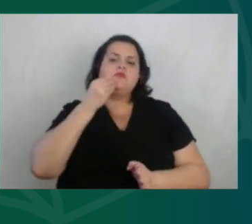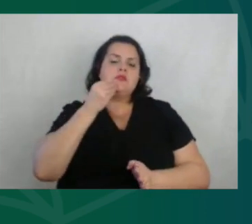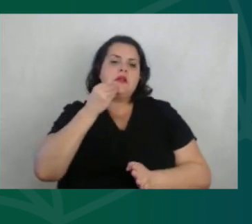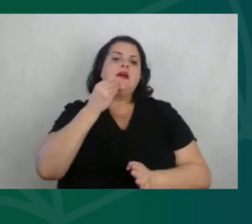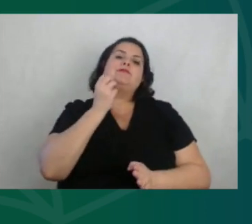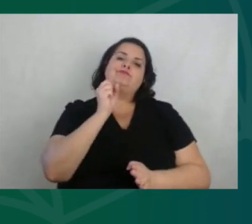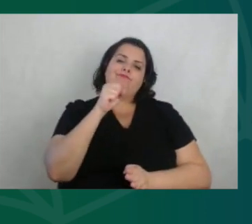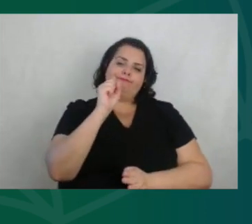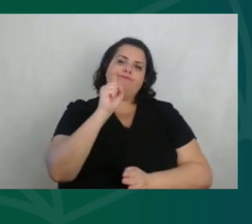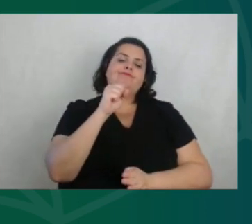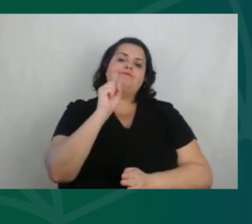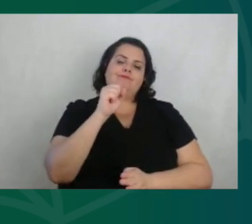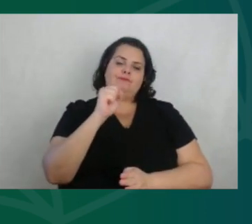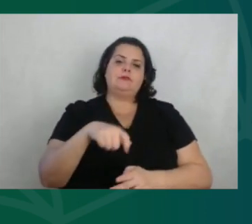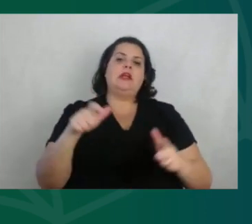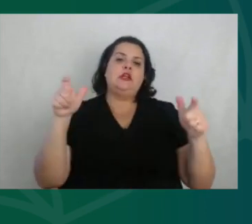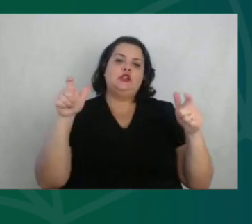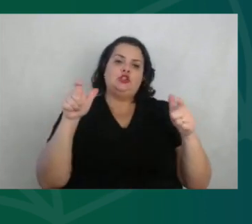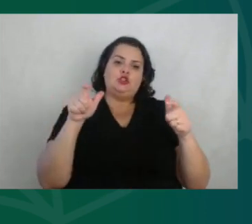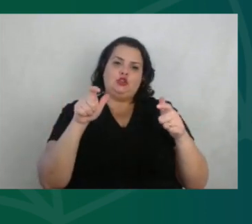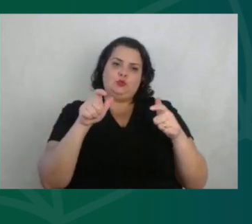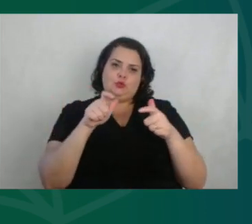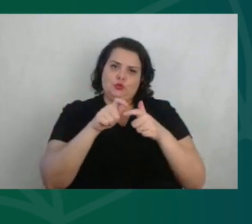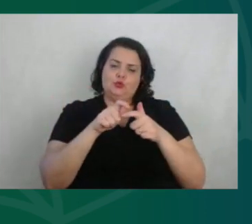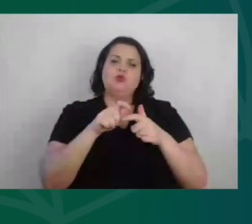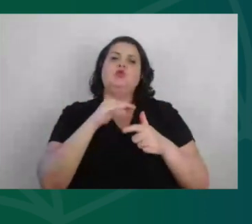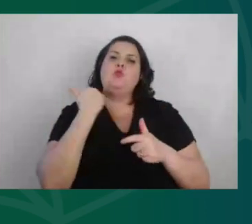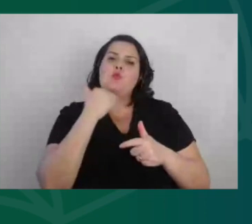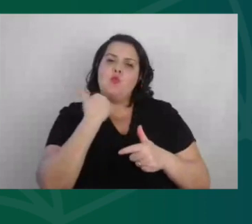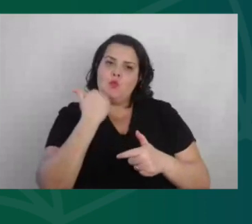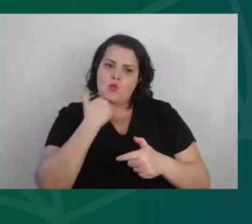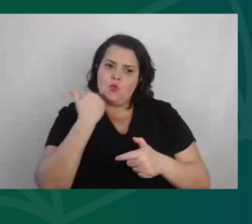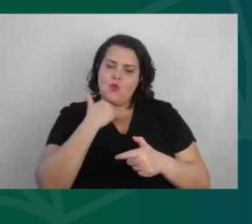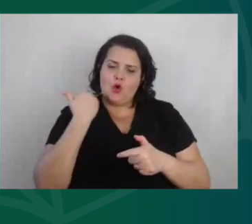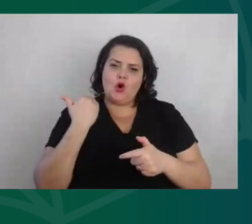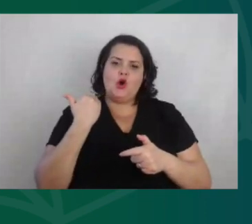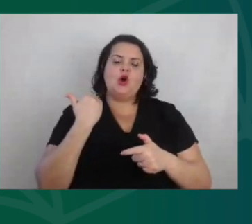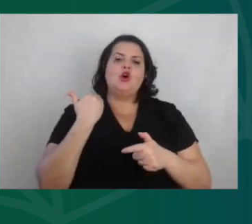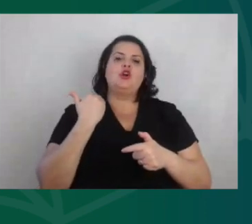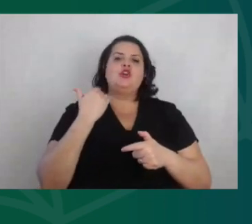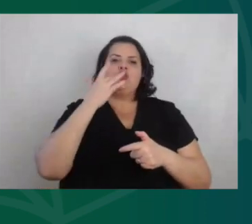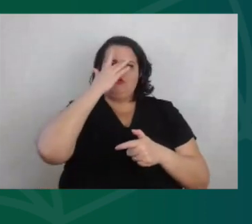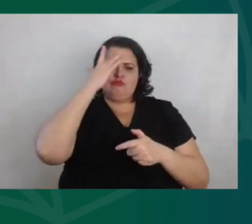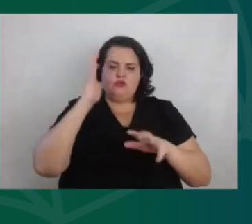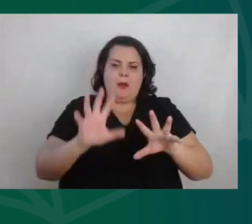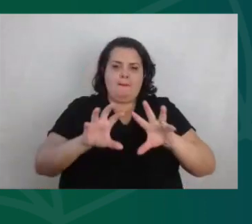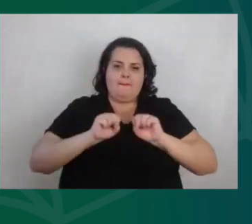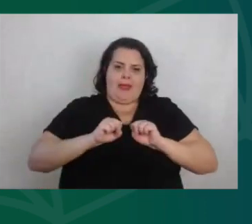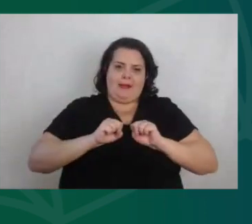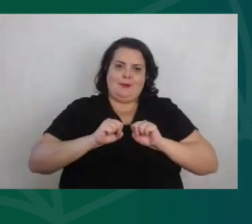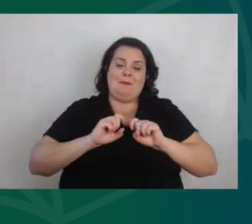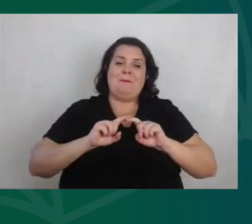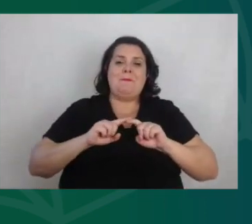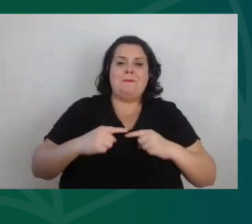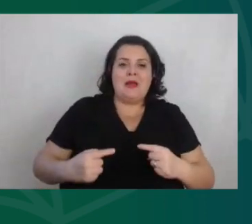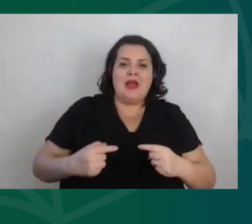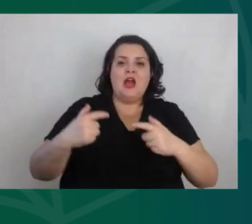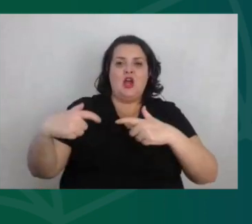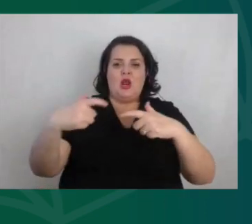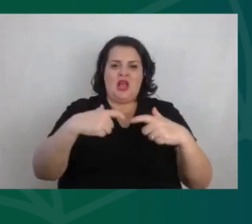diminui aí essa questão do número de mortes e de infecção. Na periferia de São